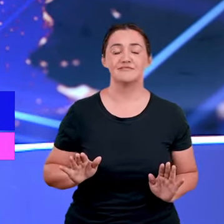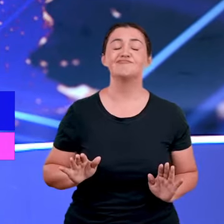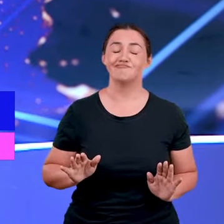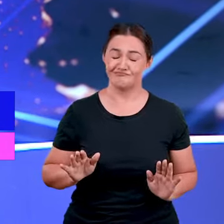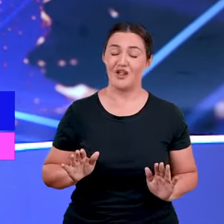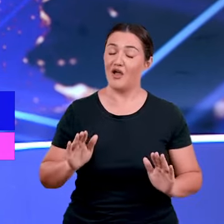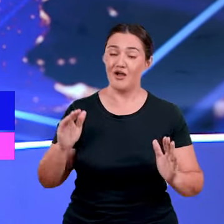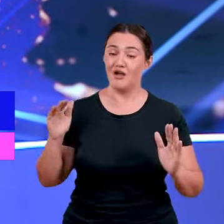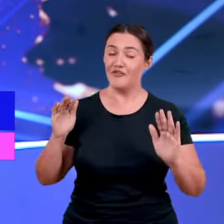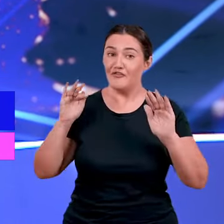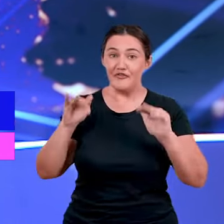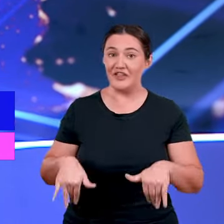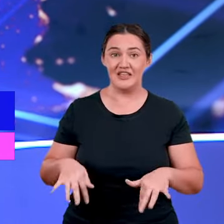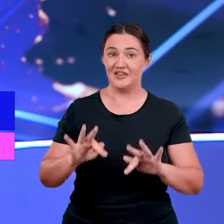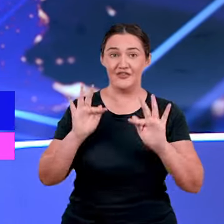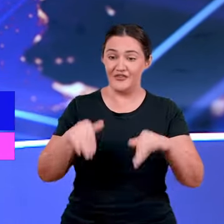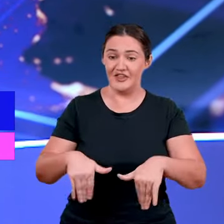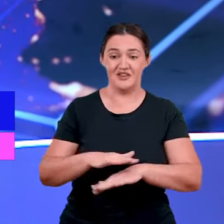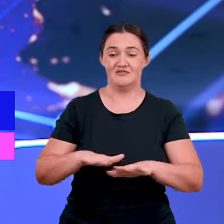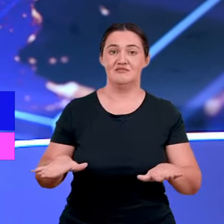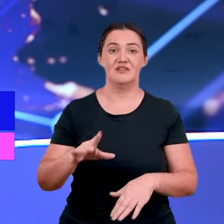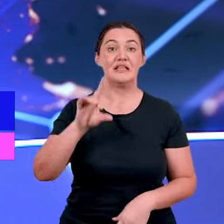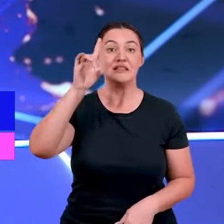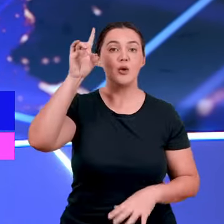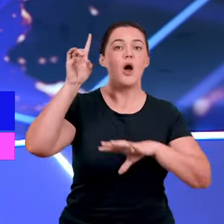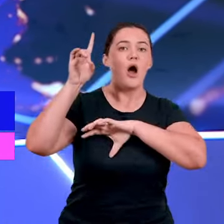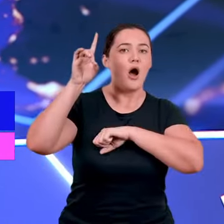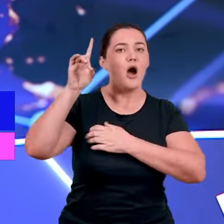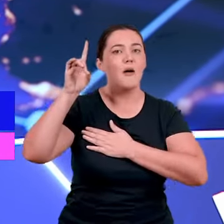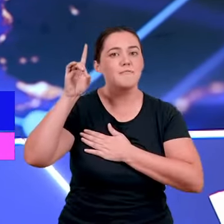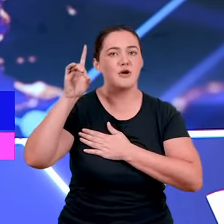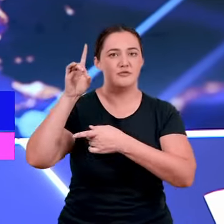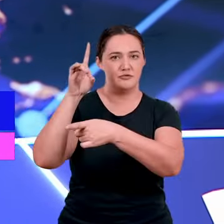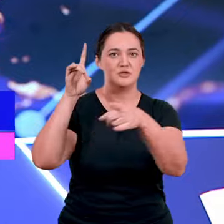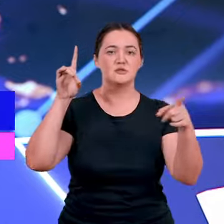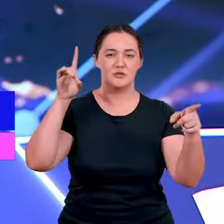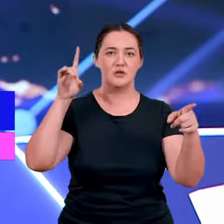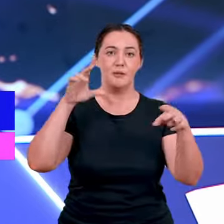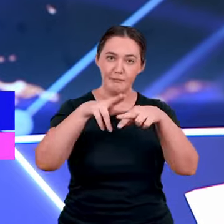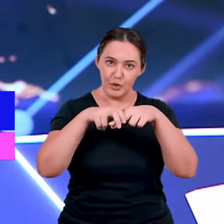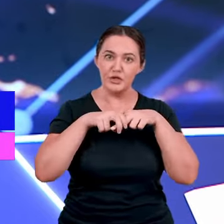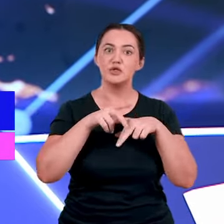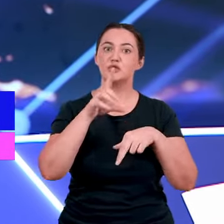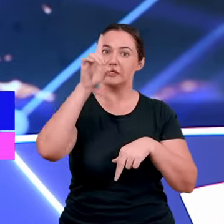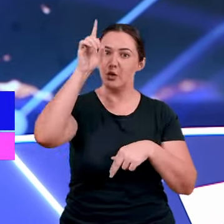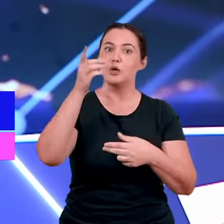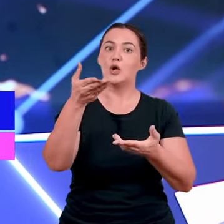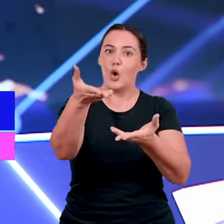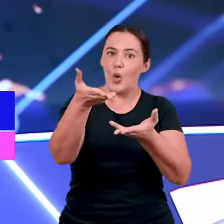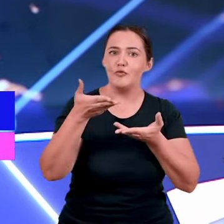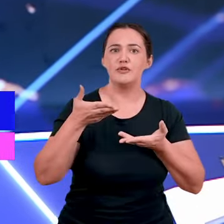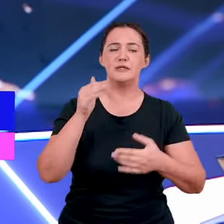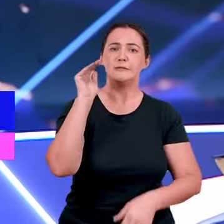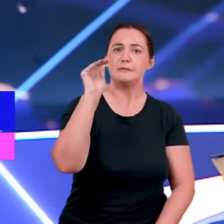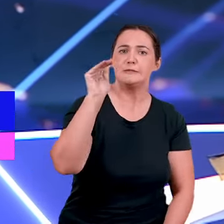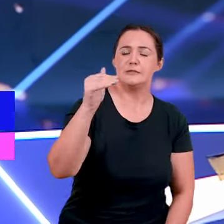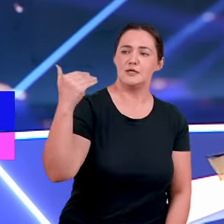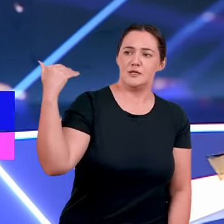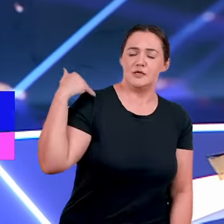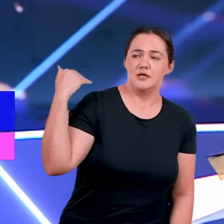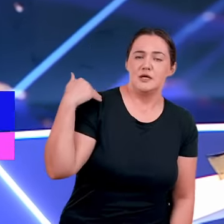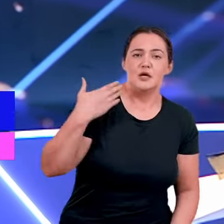fim de tudo. Deus é amor. Ele se importa com você. Ele está interessado na sua